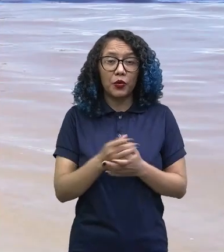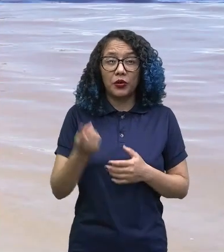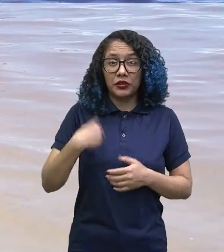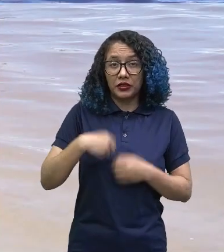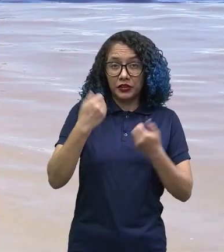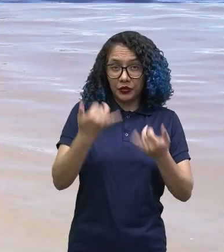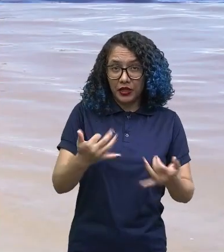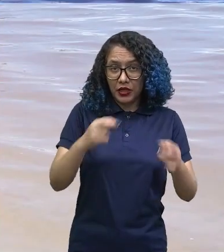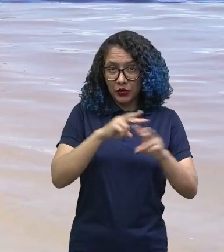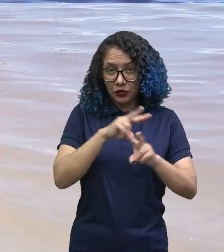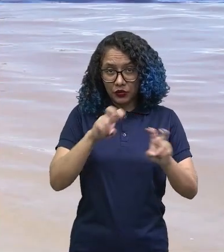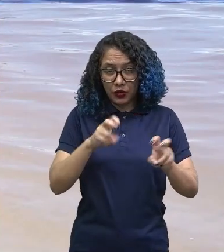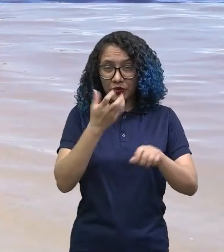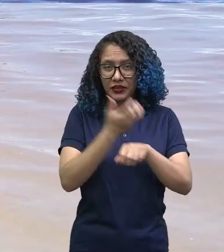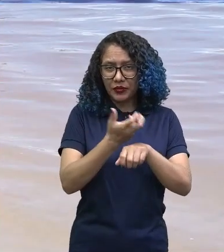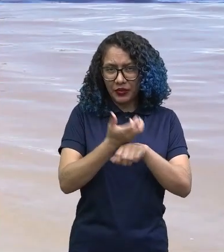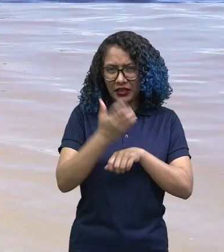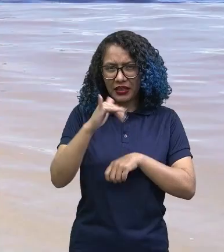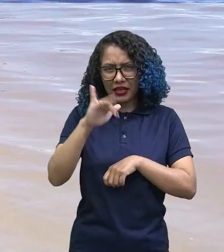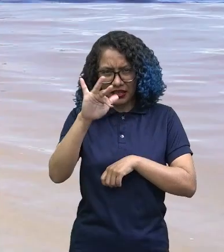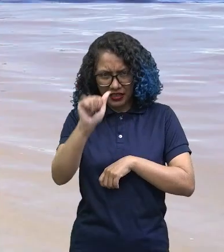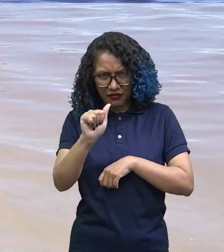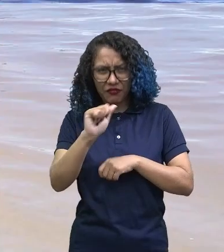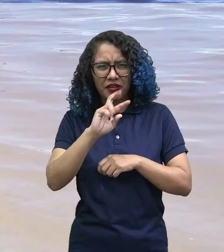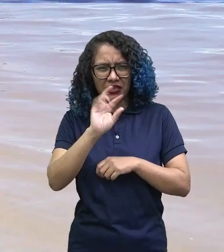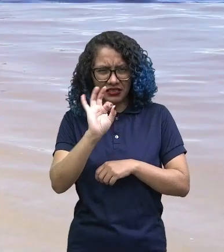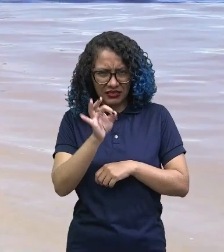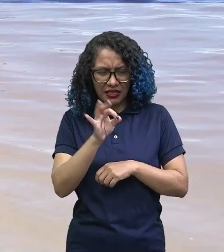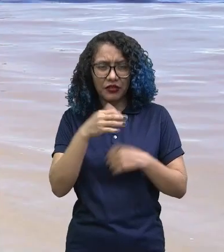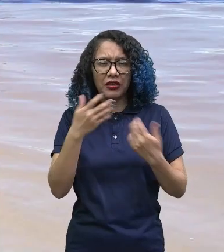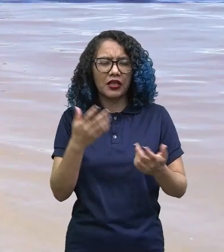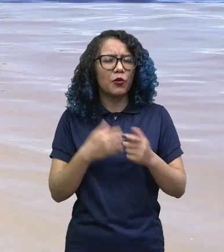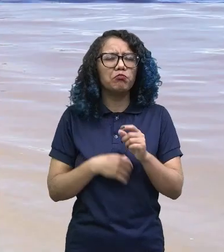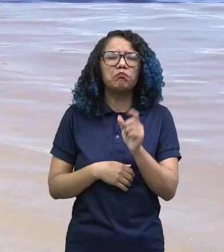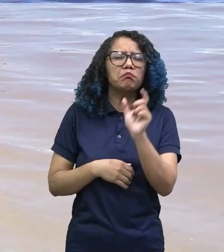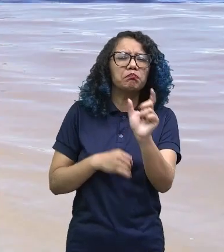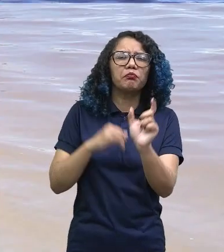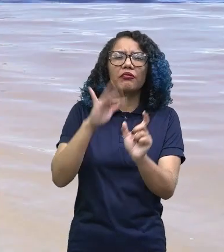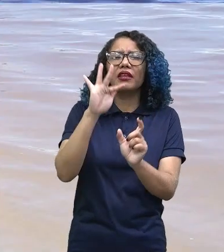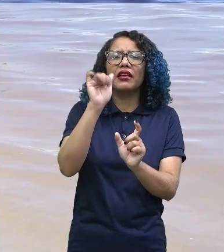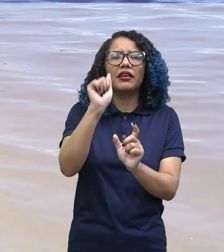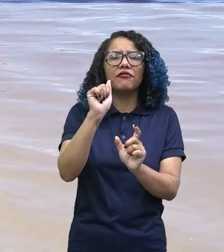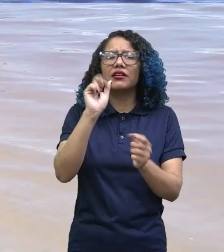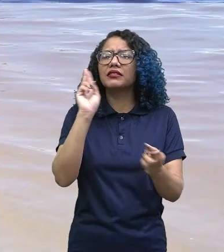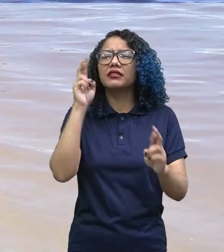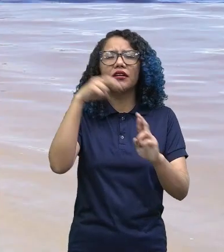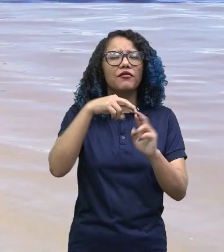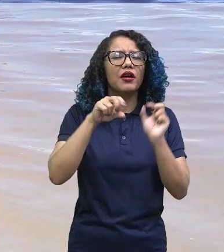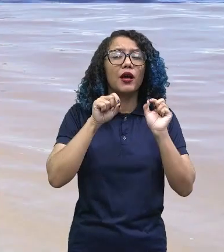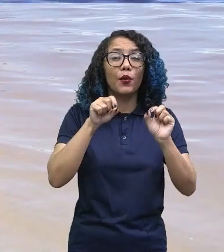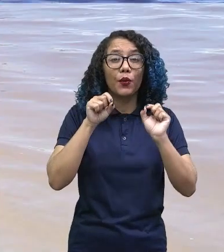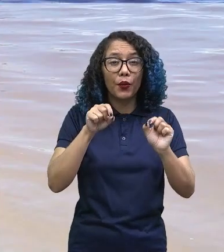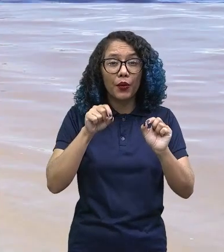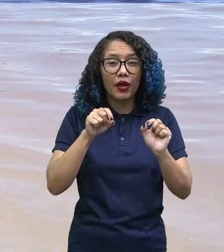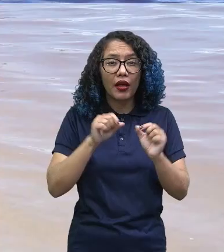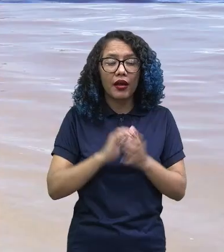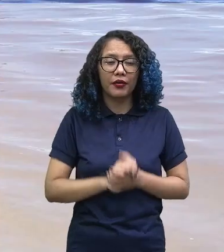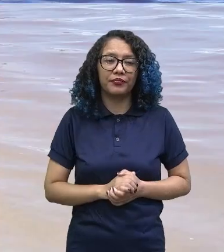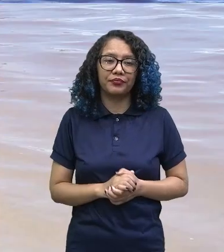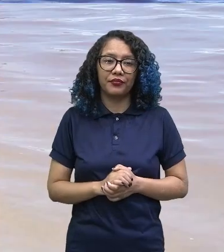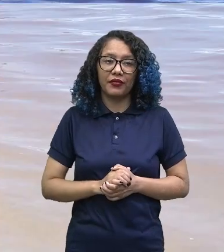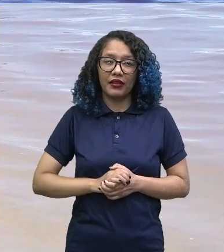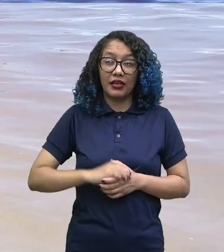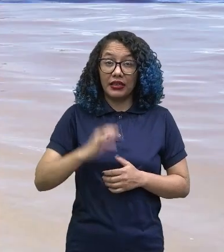da IFA, quando se fala de IFA, você já pensa o quê, pessoal? Falar de IFA envolve as ciências